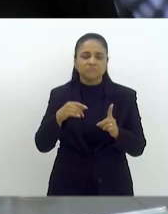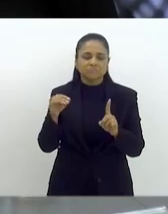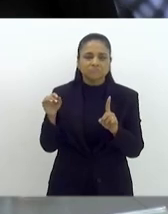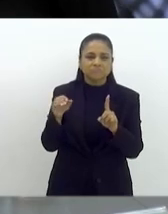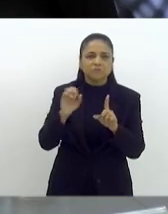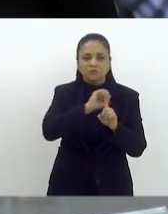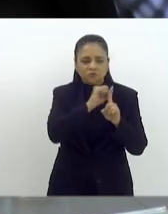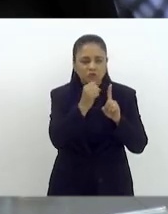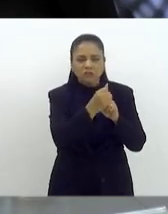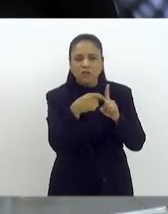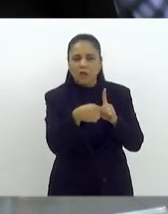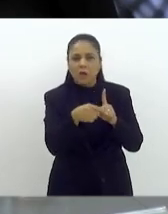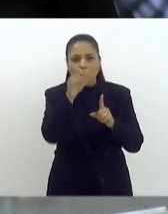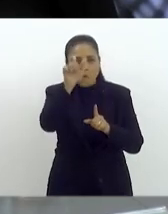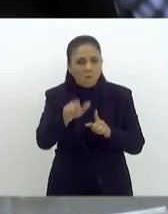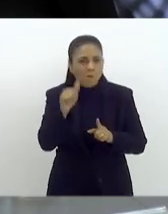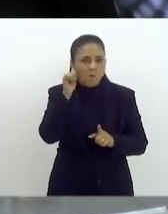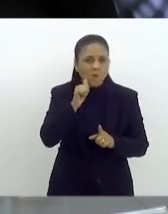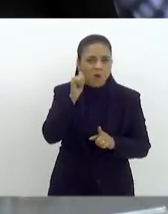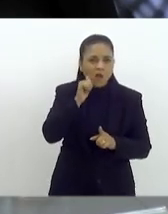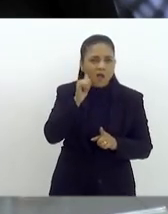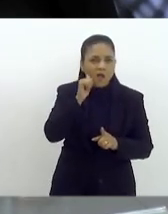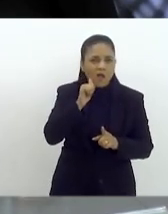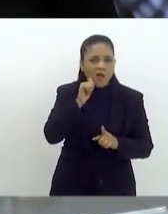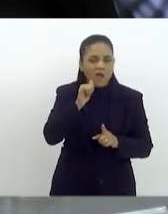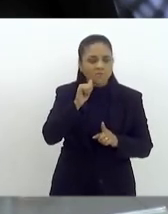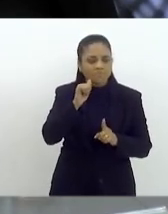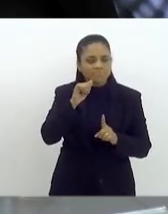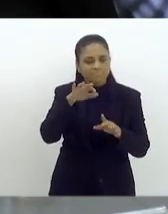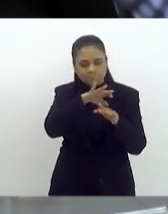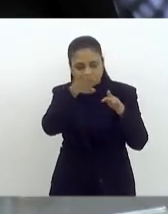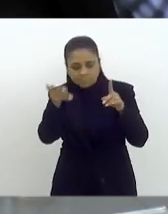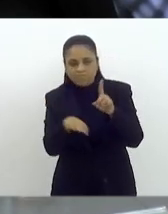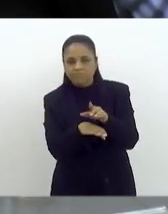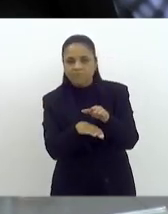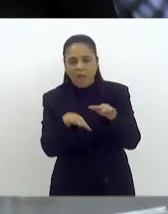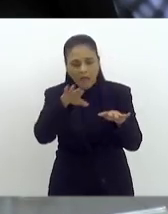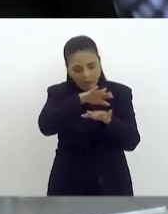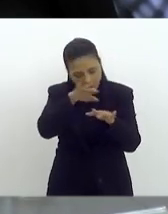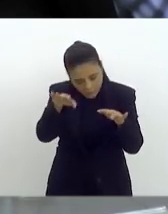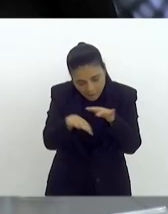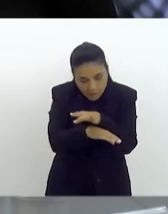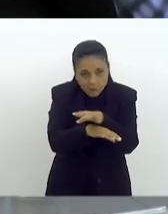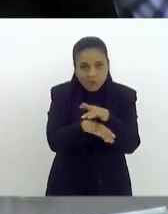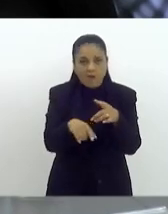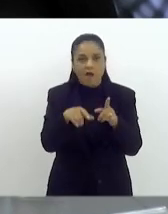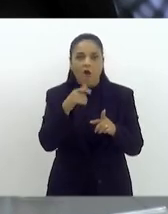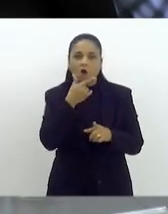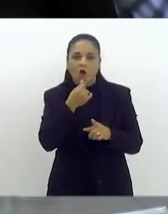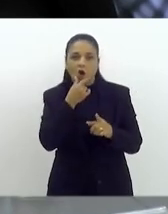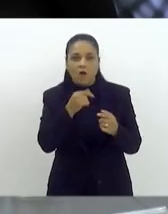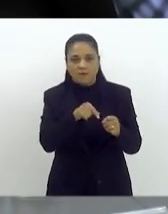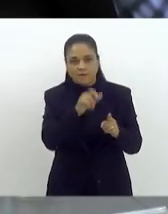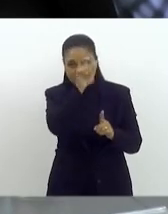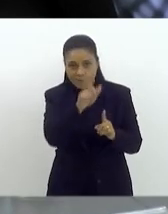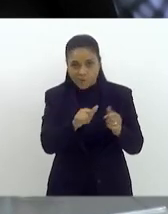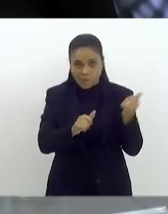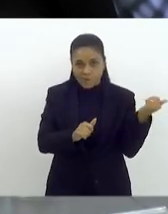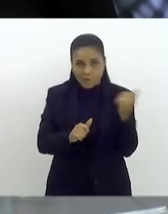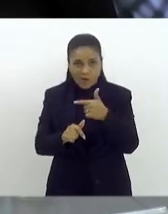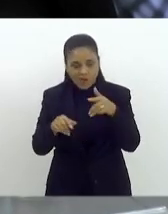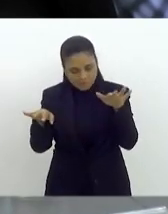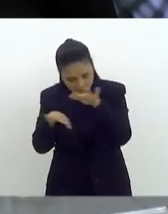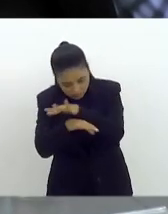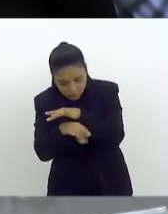social em que a mulher muitas vezes ela vai ser subjugada em relação aos homens como uma herança de todo esse processo